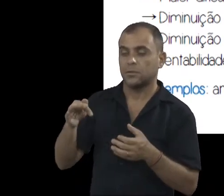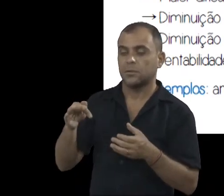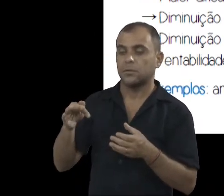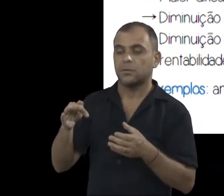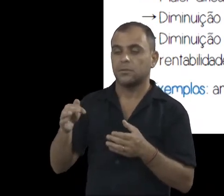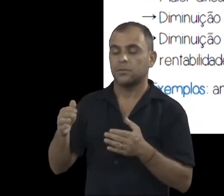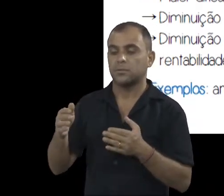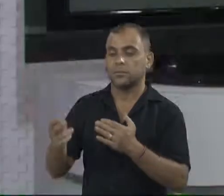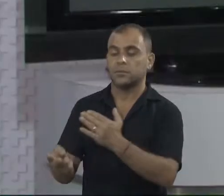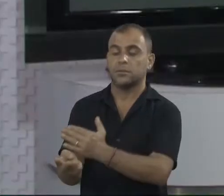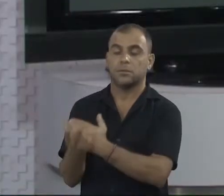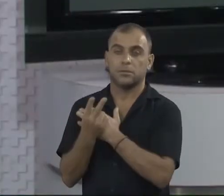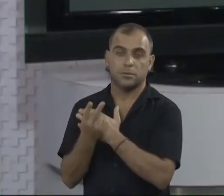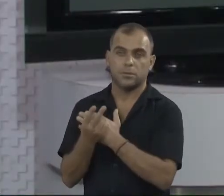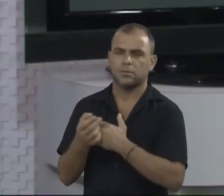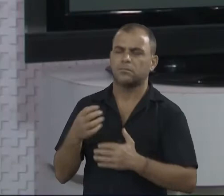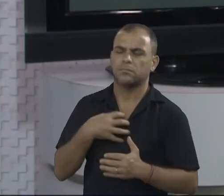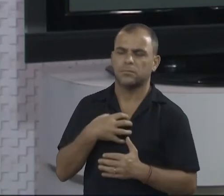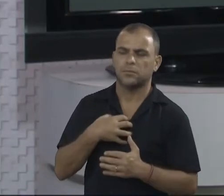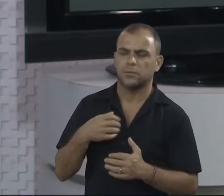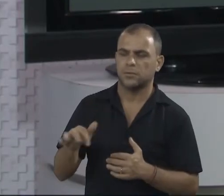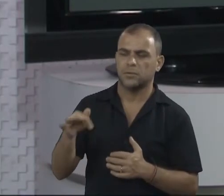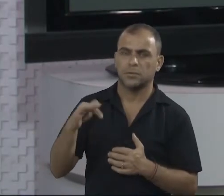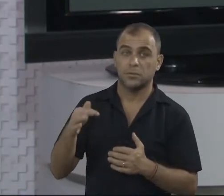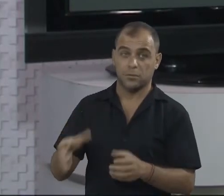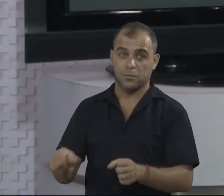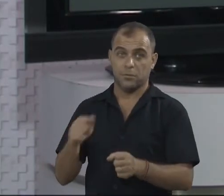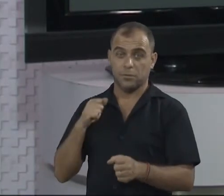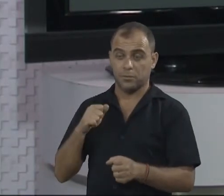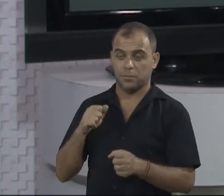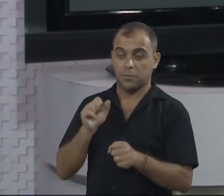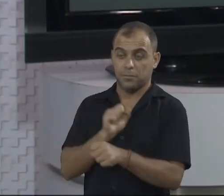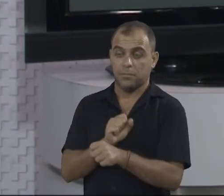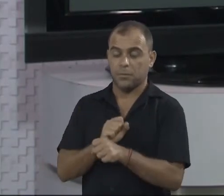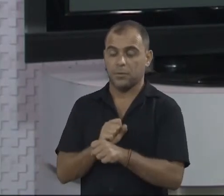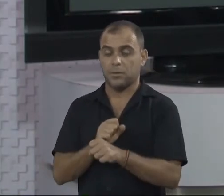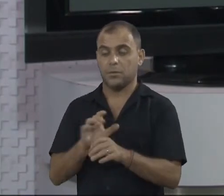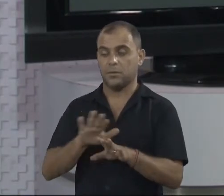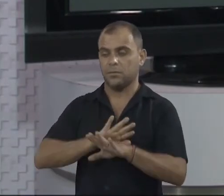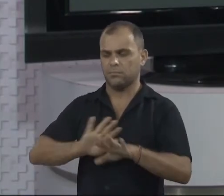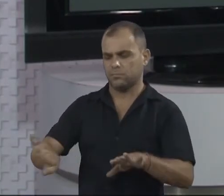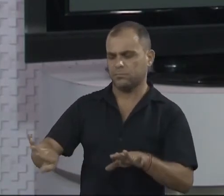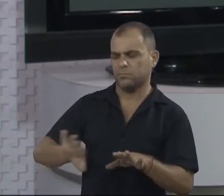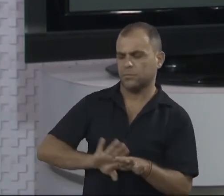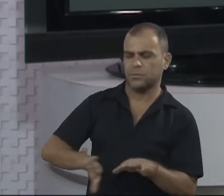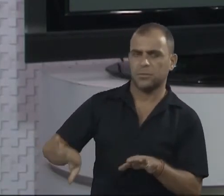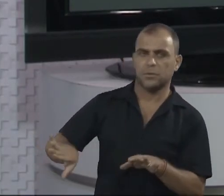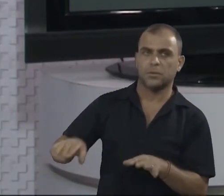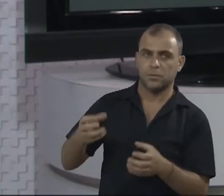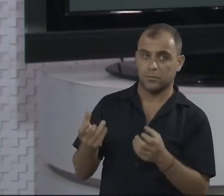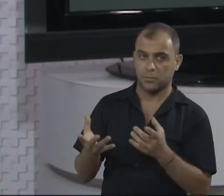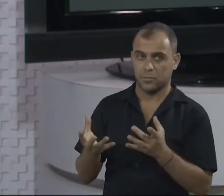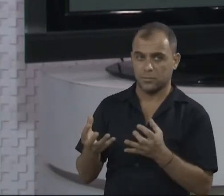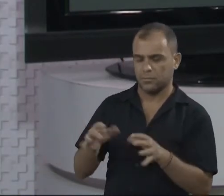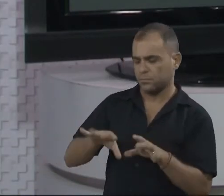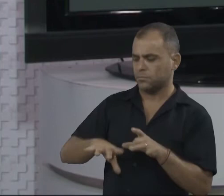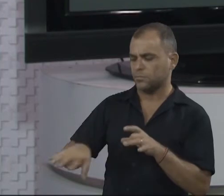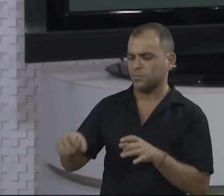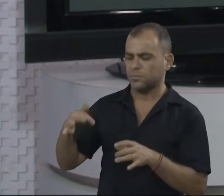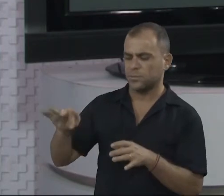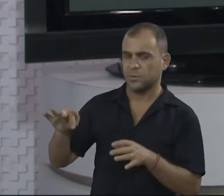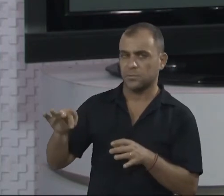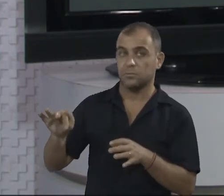se salvar. Quando você sente uma dor, você tende a parar e eliminar aquilo que está te causando dor, né? Por uma questão